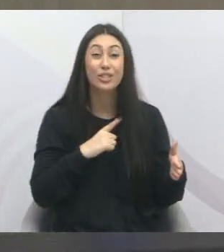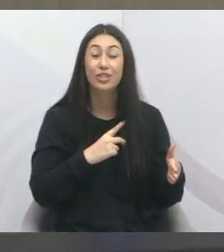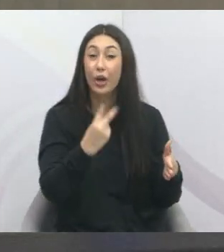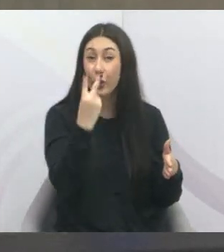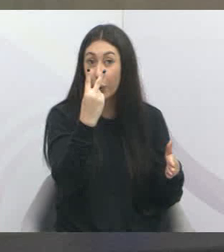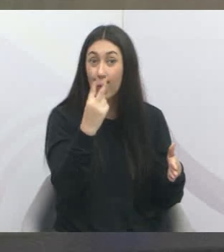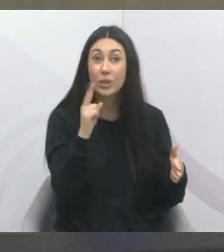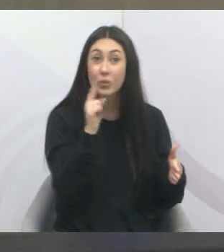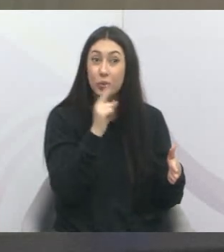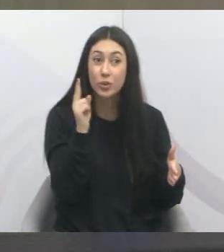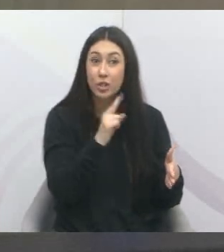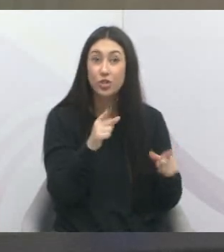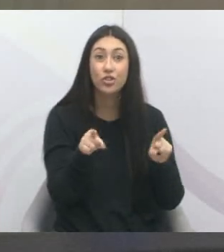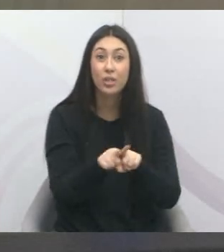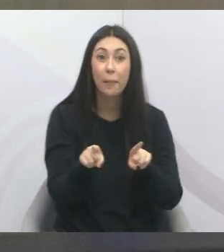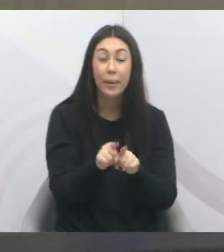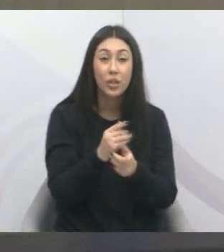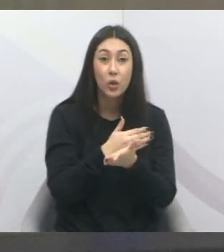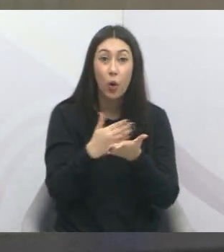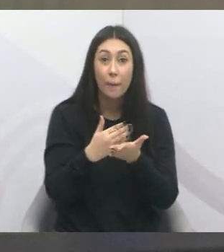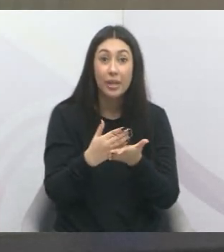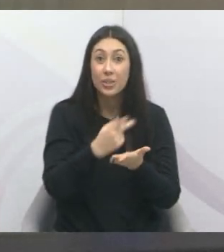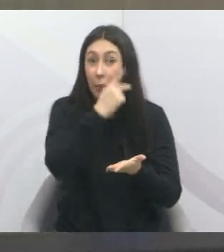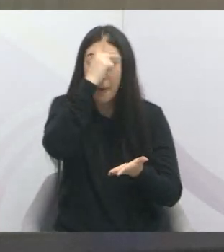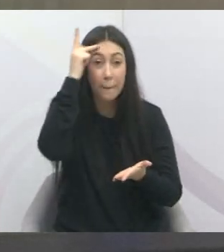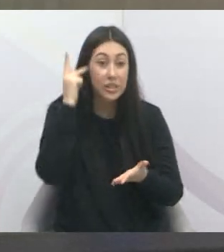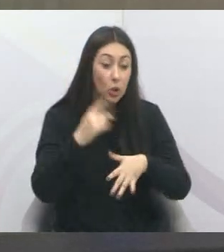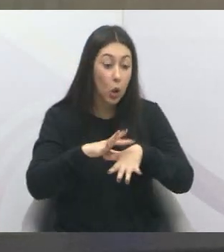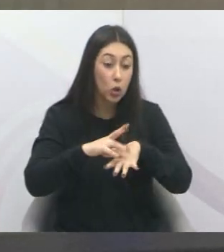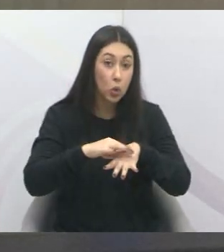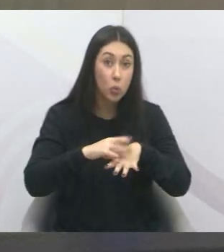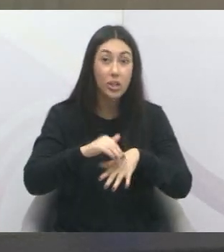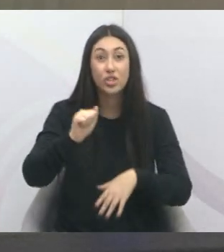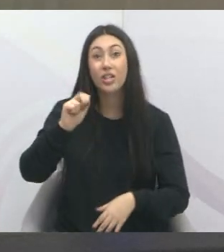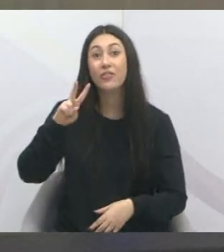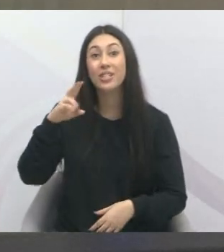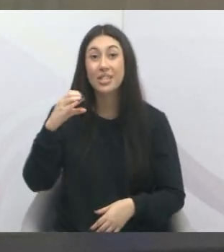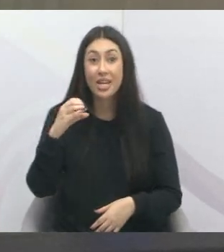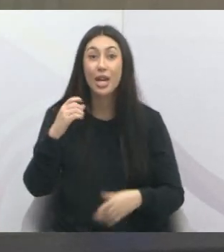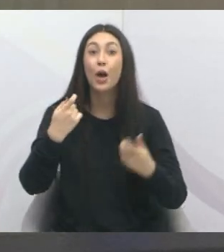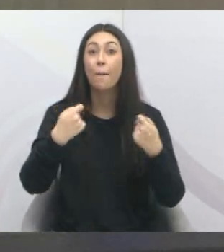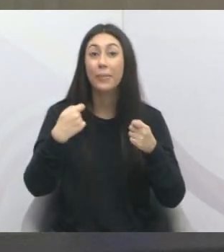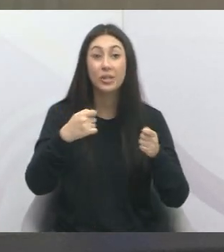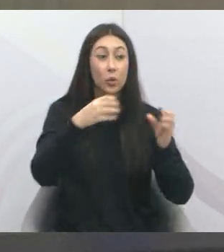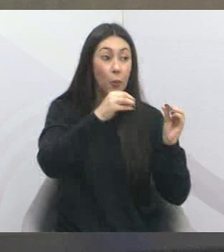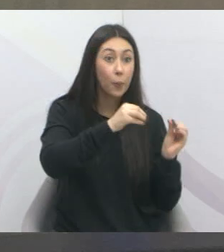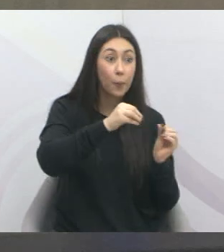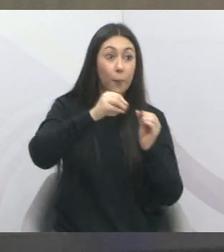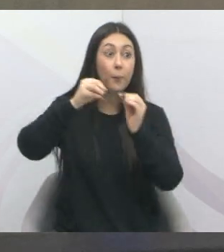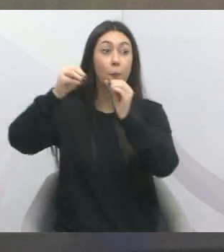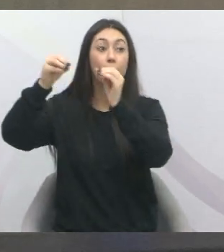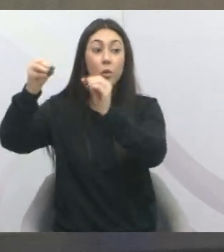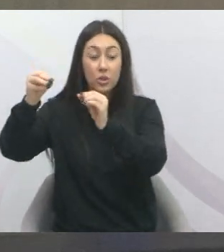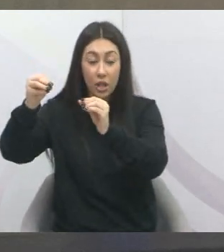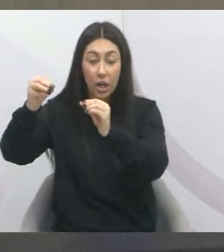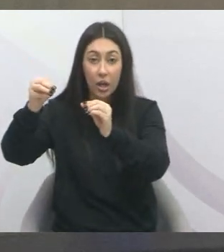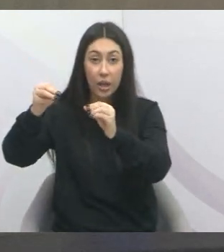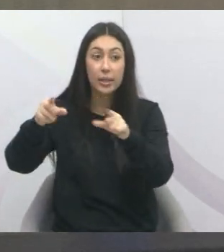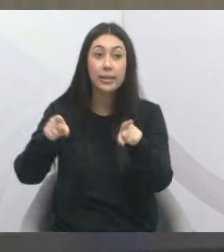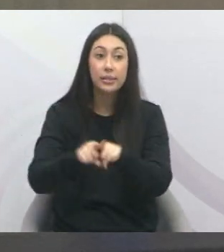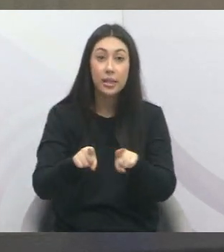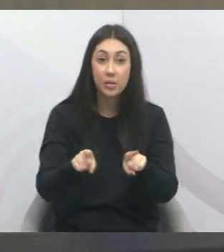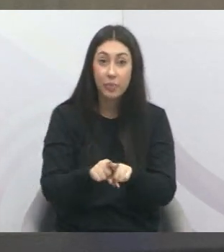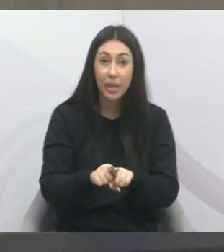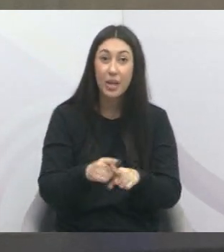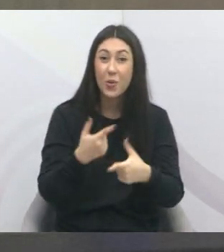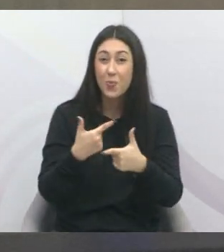plantão, inclusive, chegou um AVC isquêmico, um AVC hemorrágico, que foi preciso ser transferido, e um